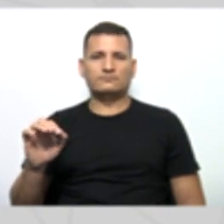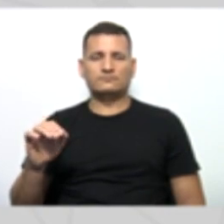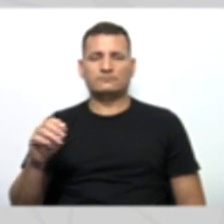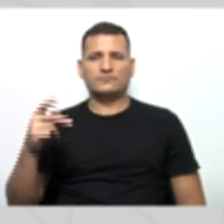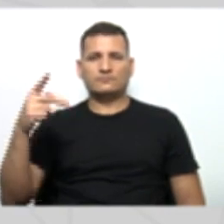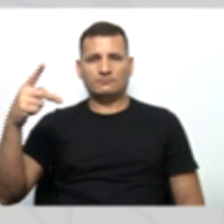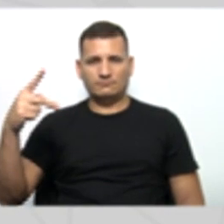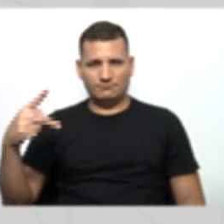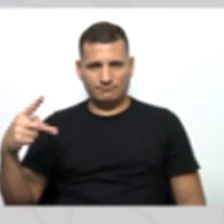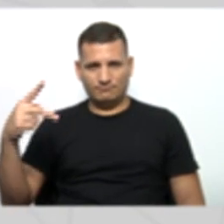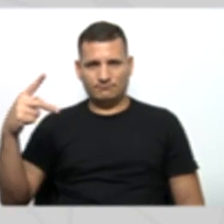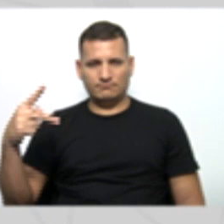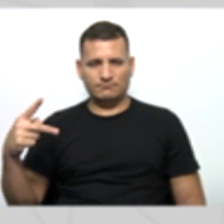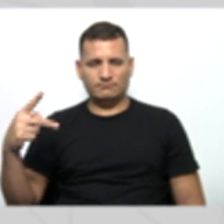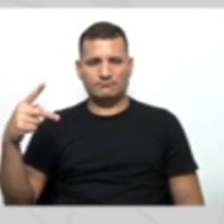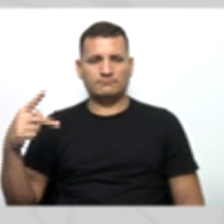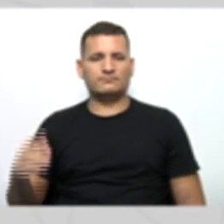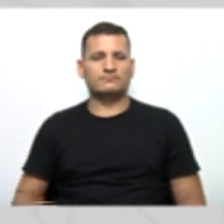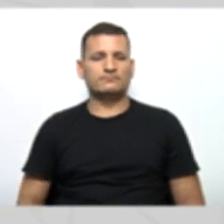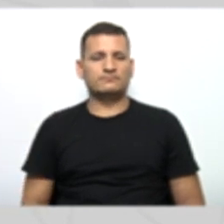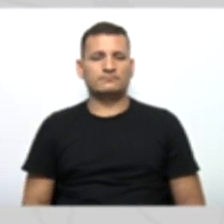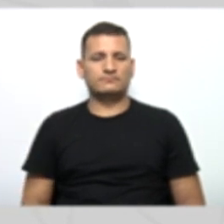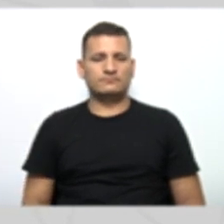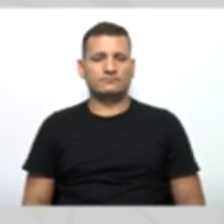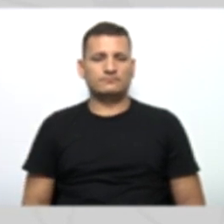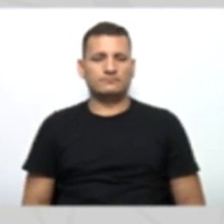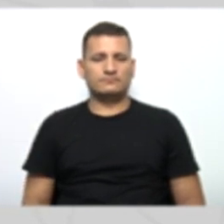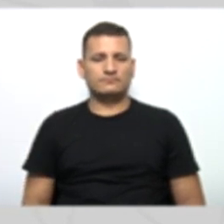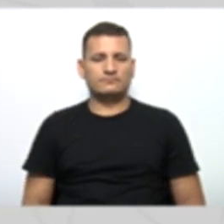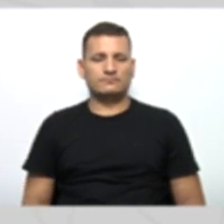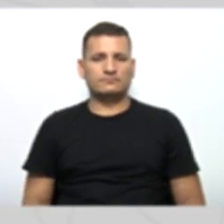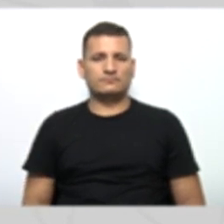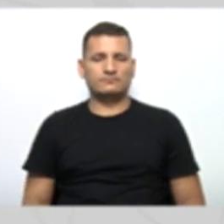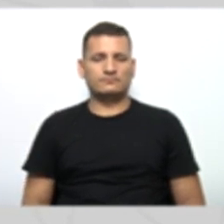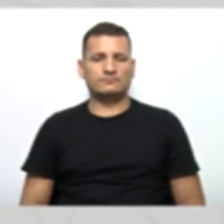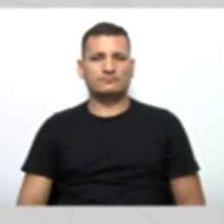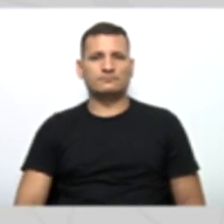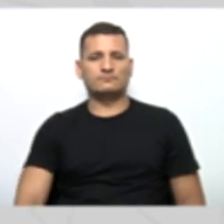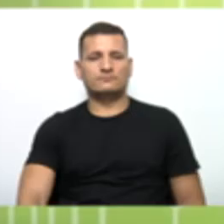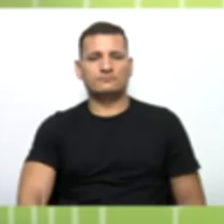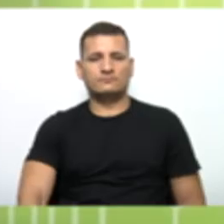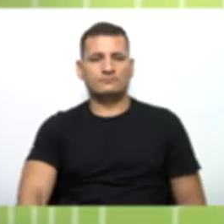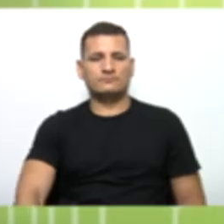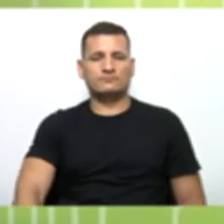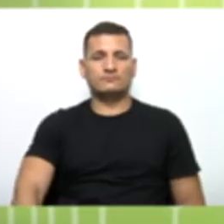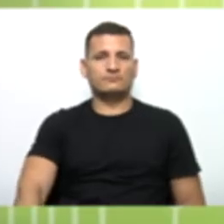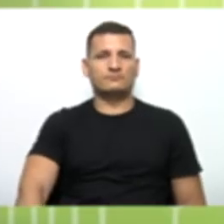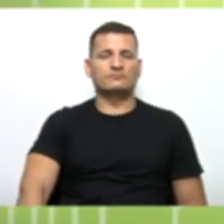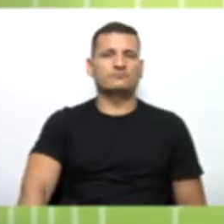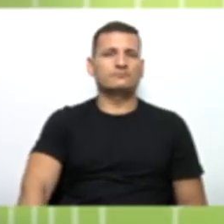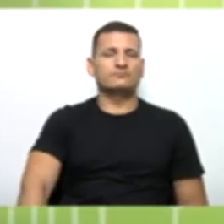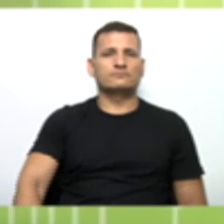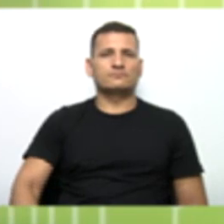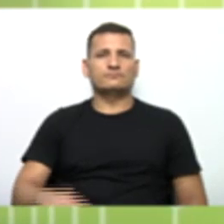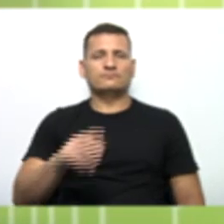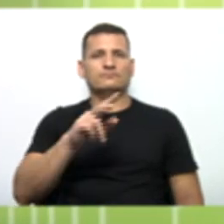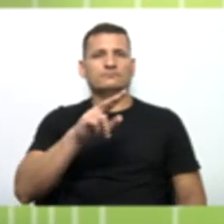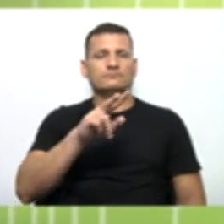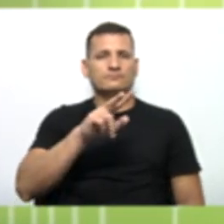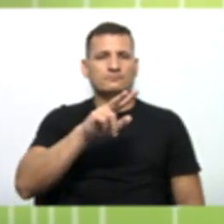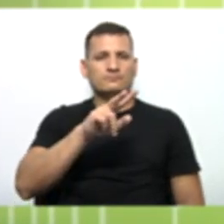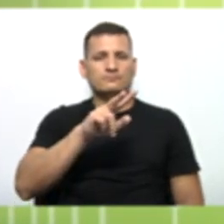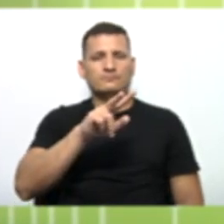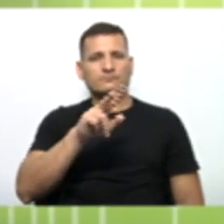confundindo vocês. Gente, ó, quando fala, vem aqui, ó, quando fala em herança, vocês têm que entender que é